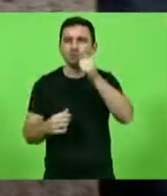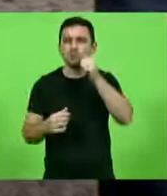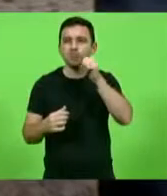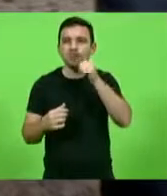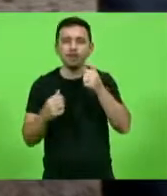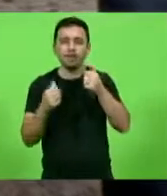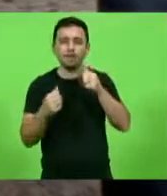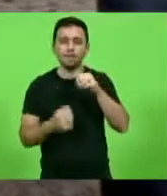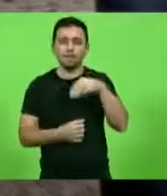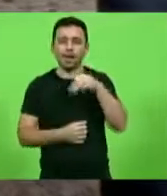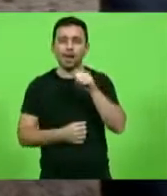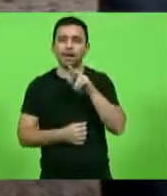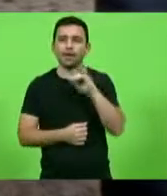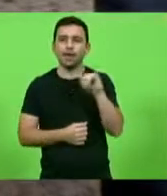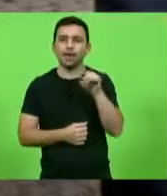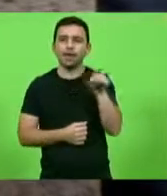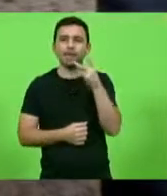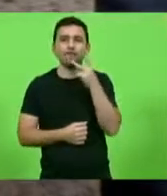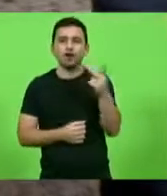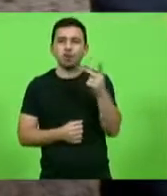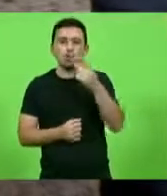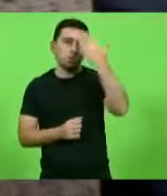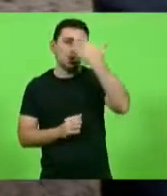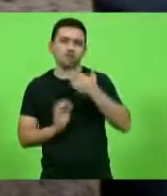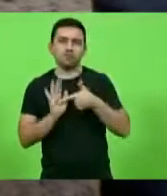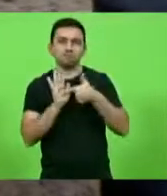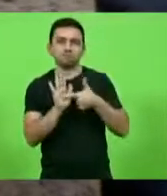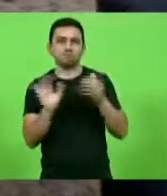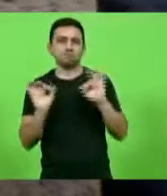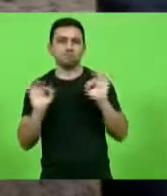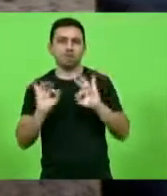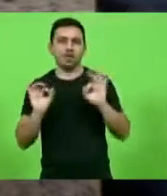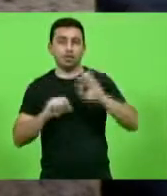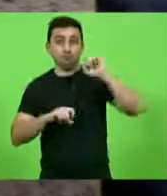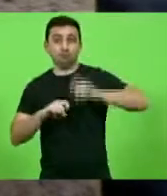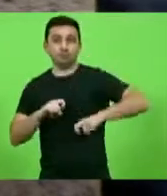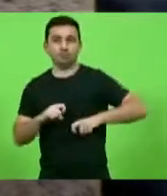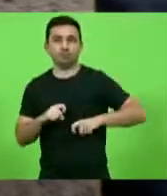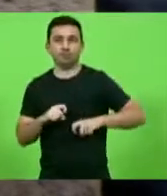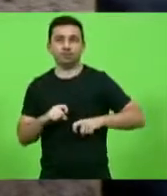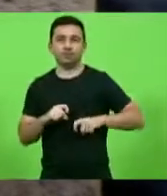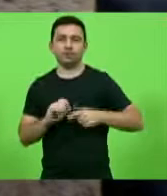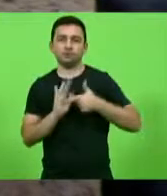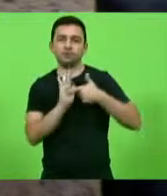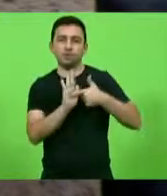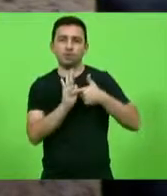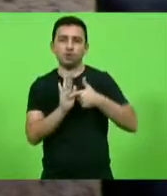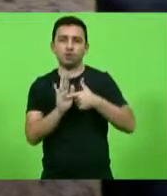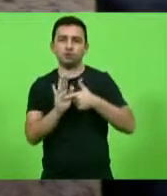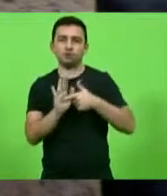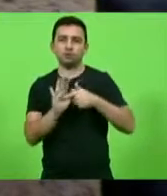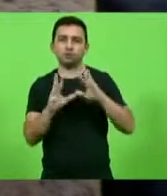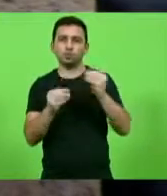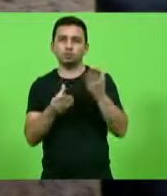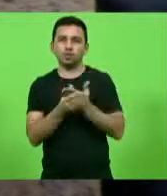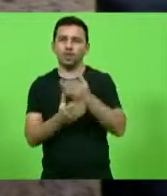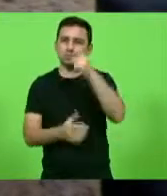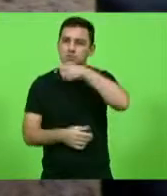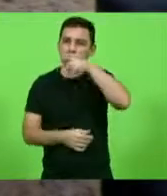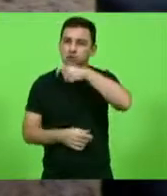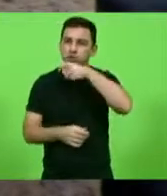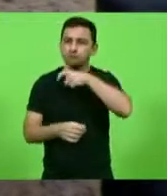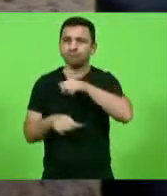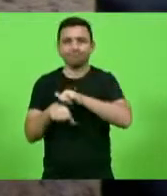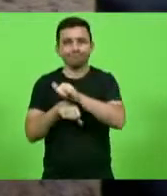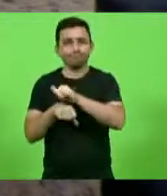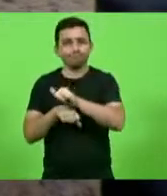Ferrer, não conseguiu comprovar que foi estuprada e os indícios do processo são de que ela teria mentido a esse